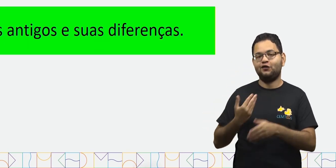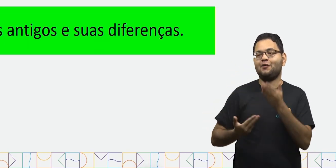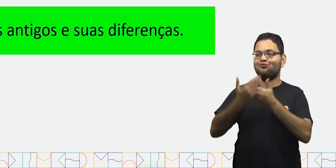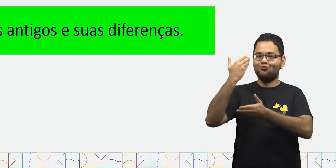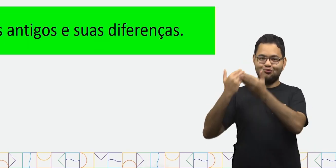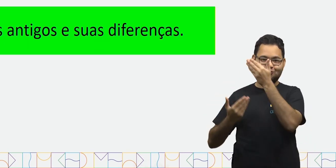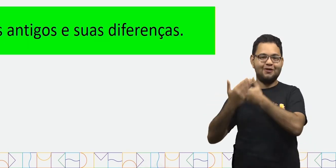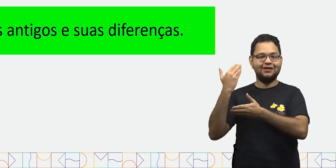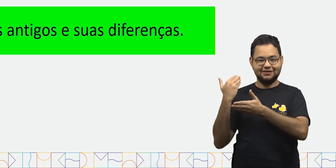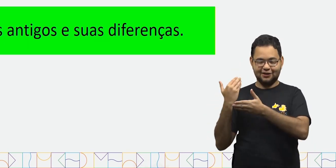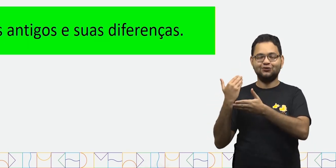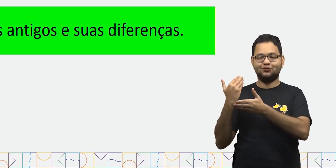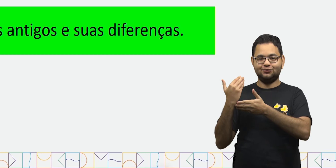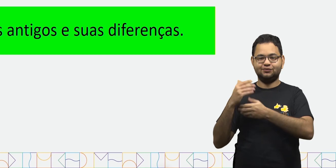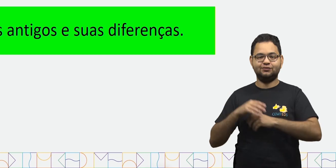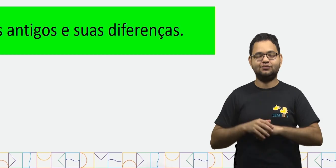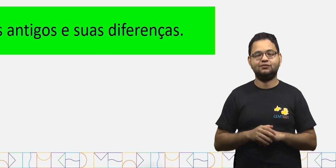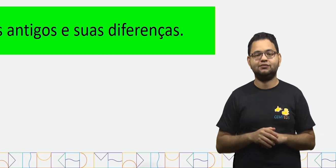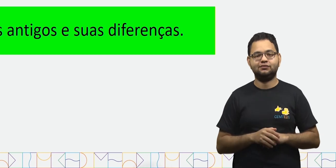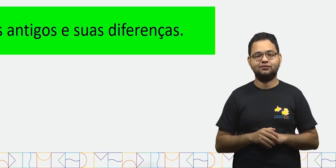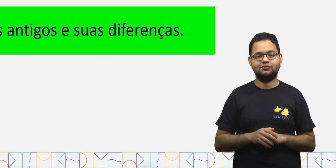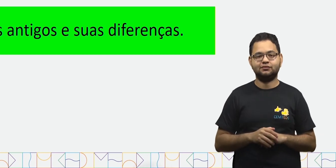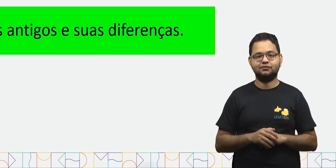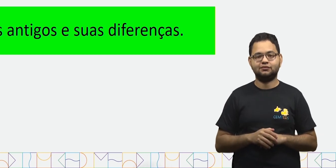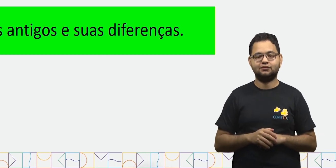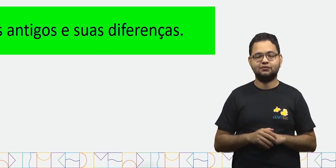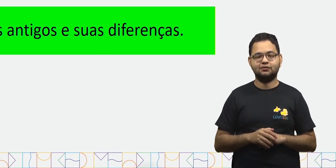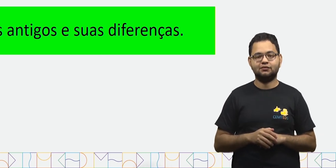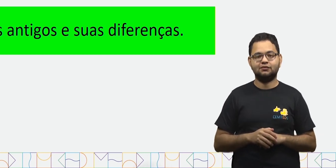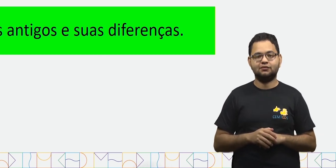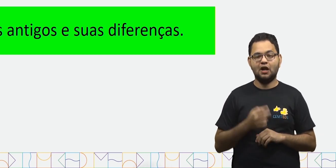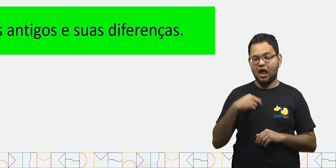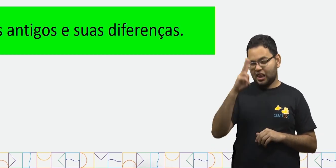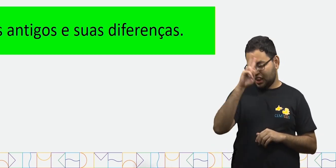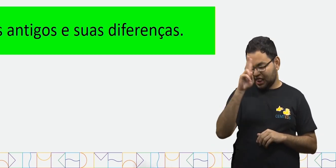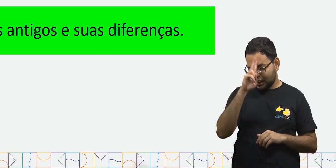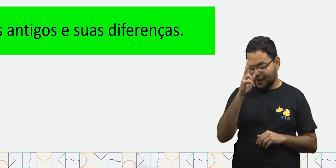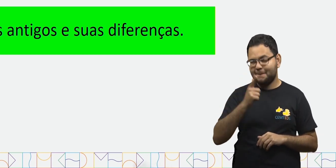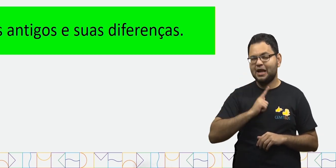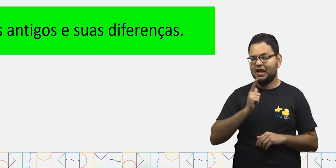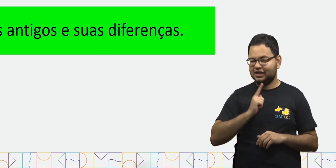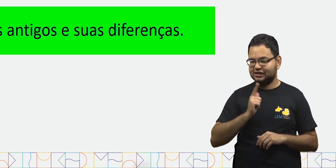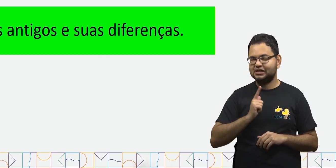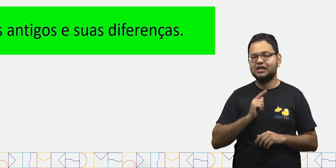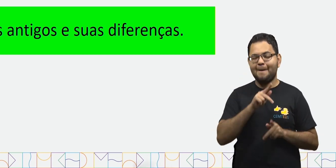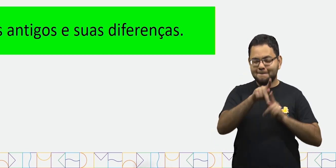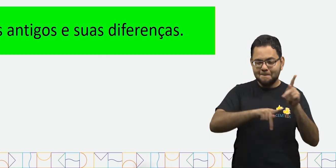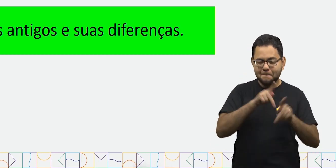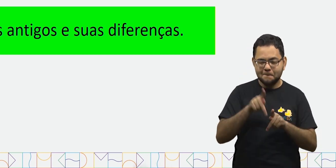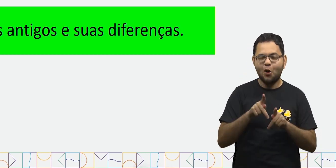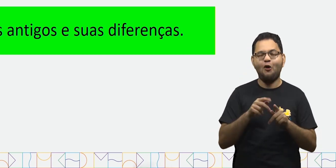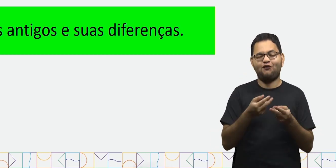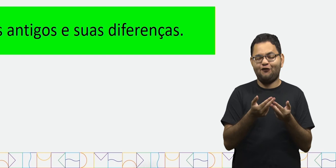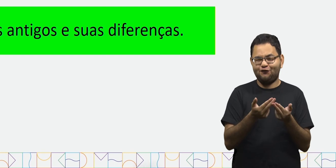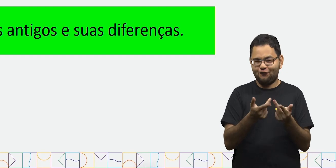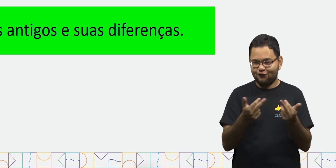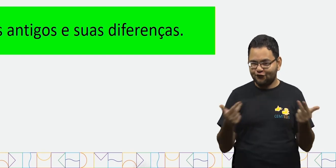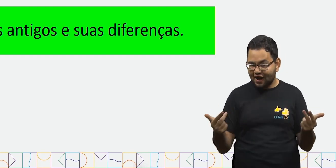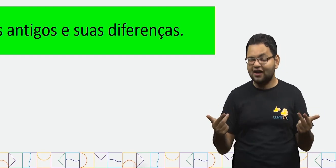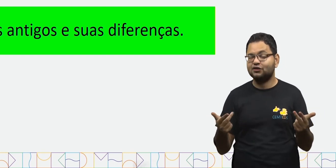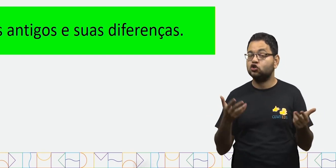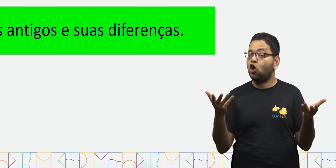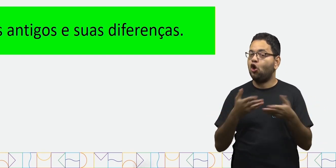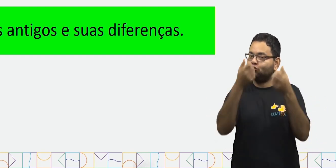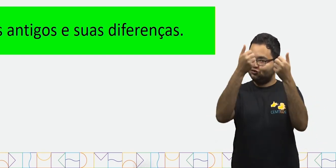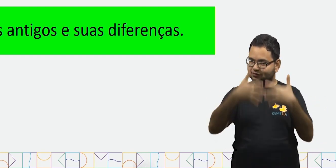a Mesopotâmia, Egito e Fenícia, lembrando que há outras civilizações tão ricas e diversas quanto